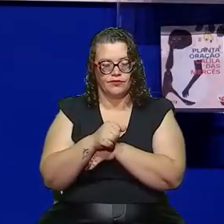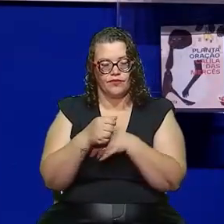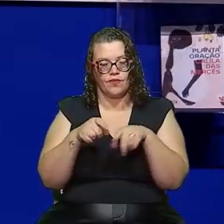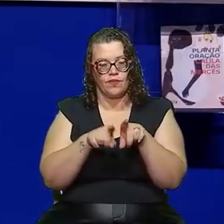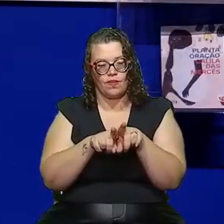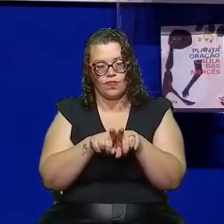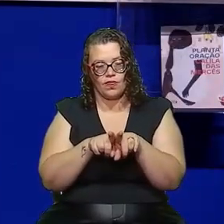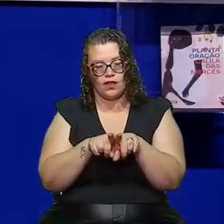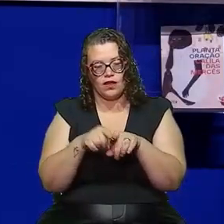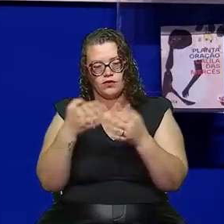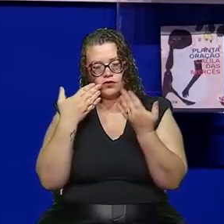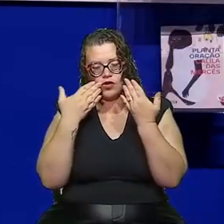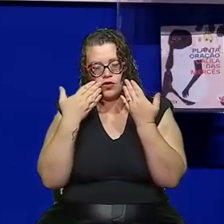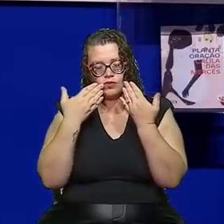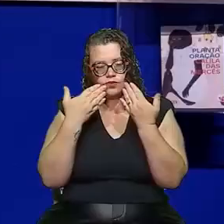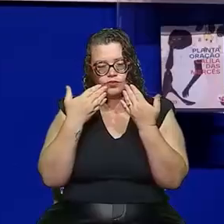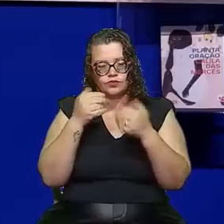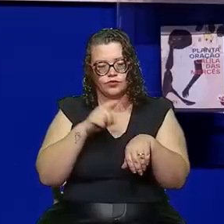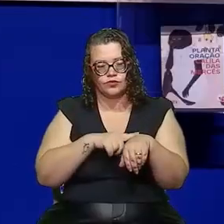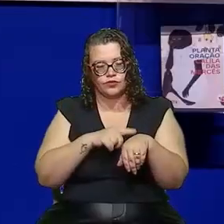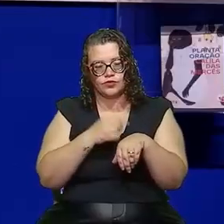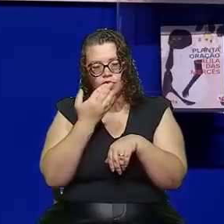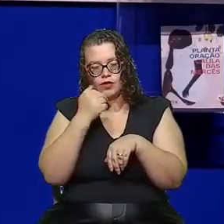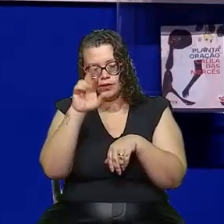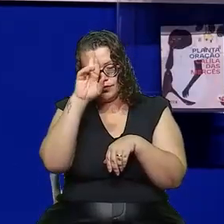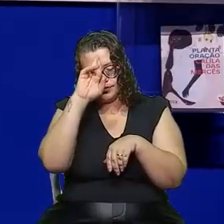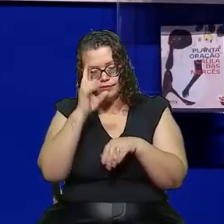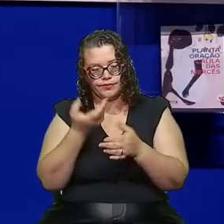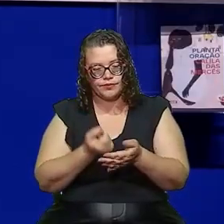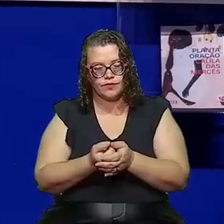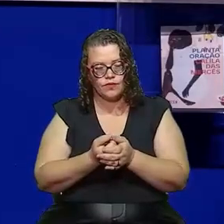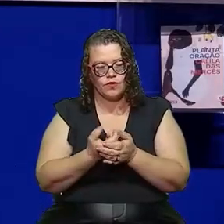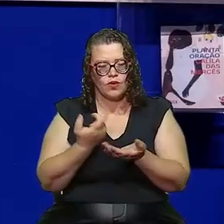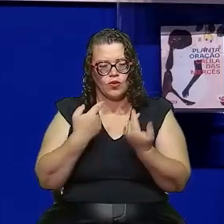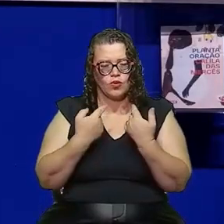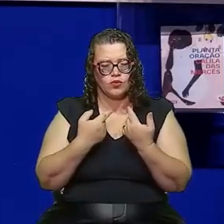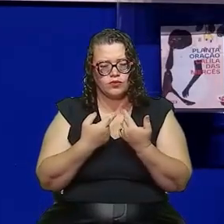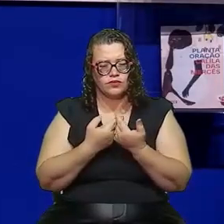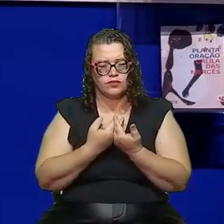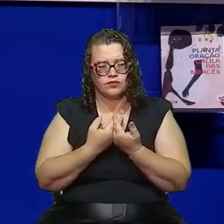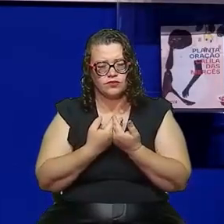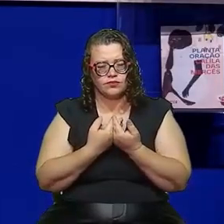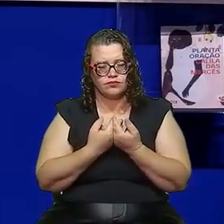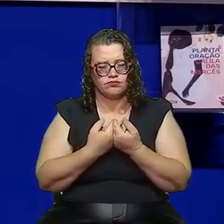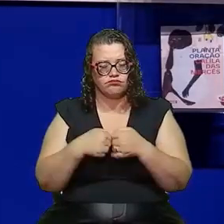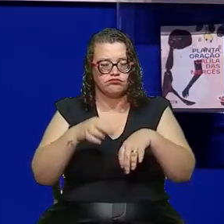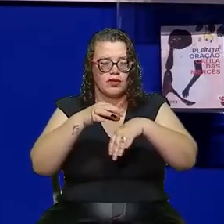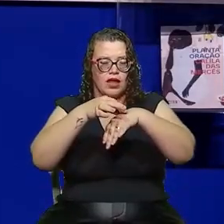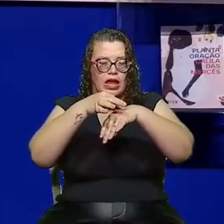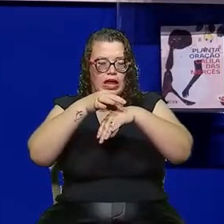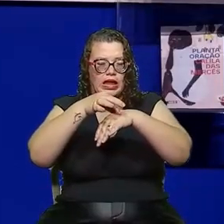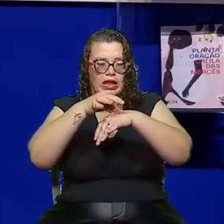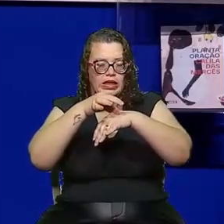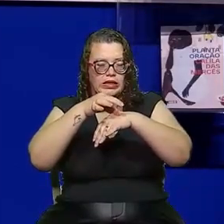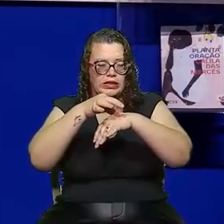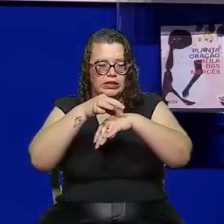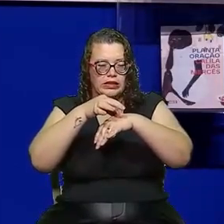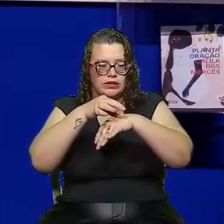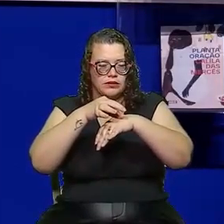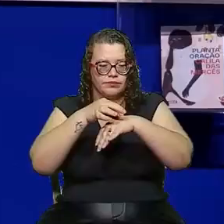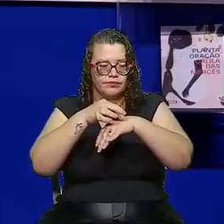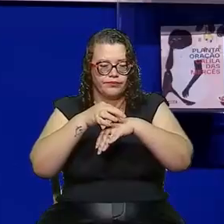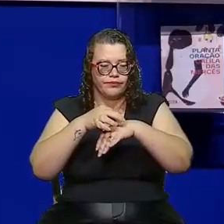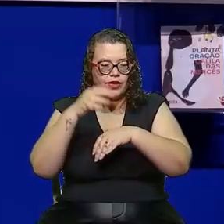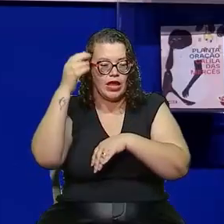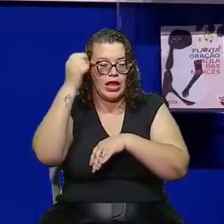junto, e a Luana falou do que era, né, a gente estava falando sobre carne e leite, né,